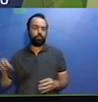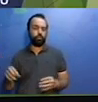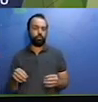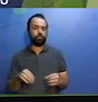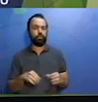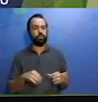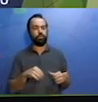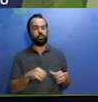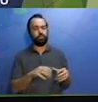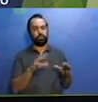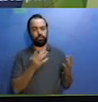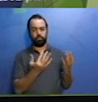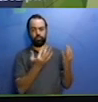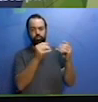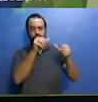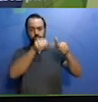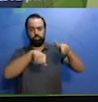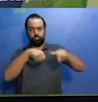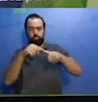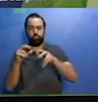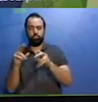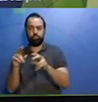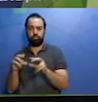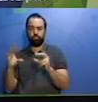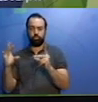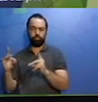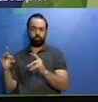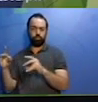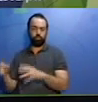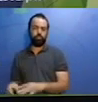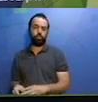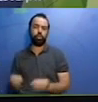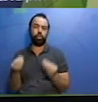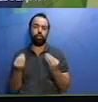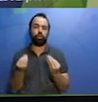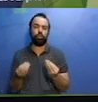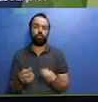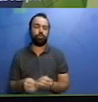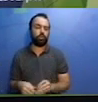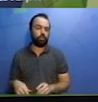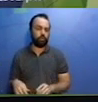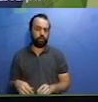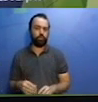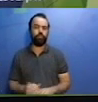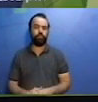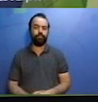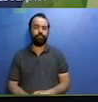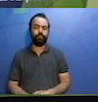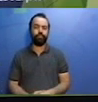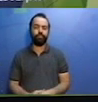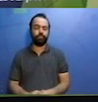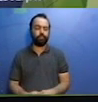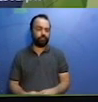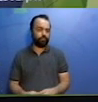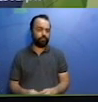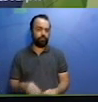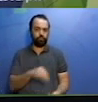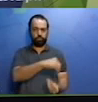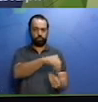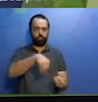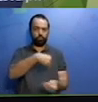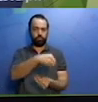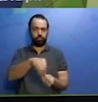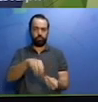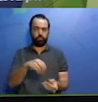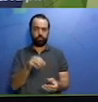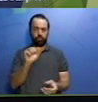para o estado líquido. Para isso, o processo ele funciona da seguinte maneira. Então, essa mistura do